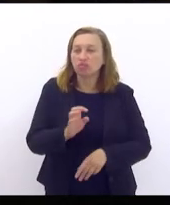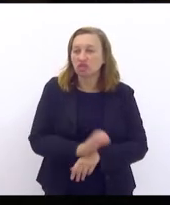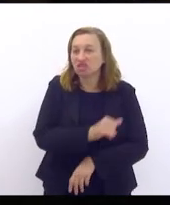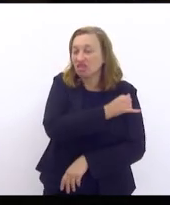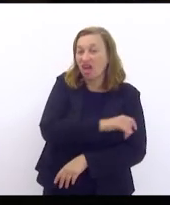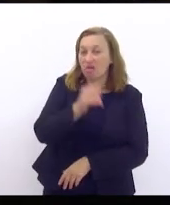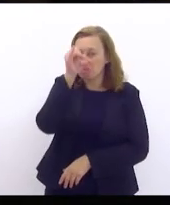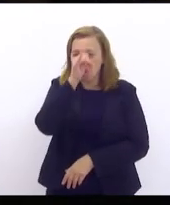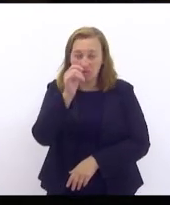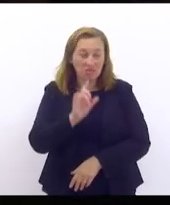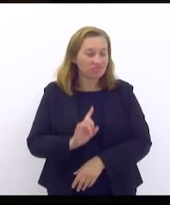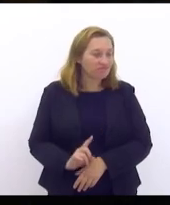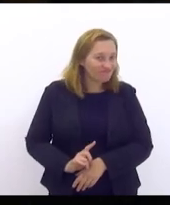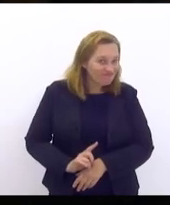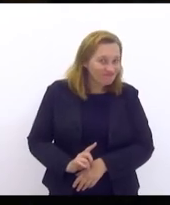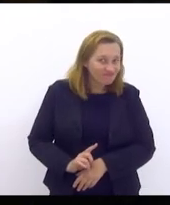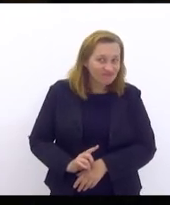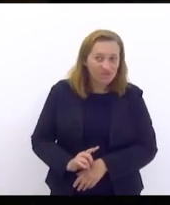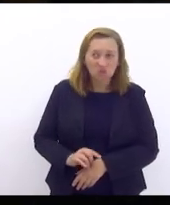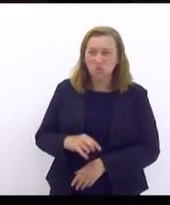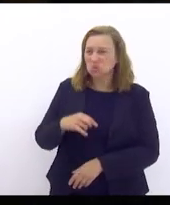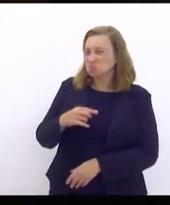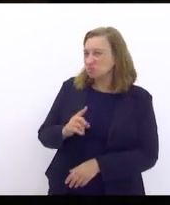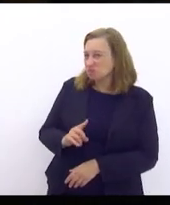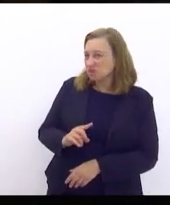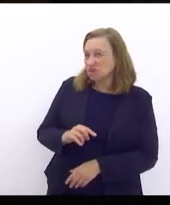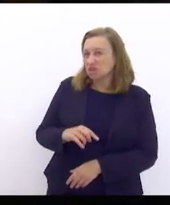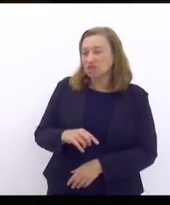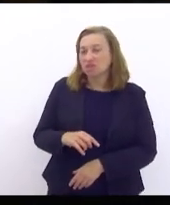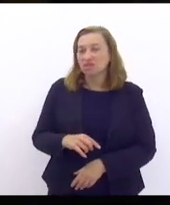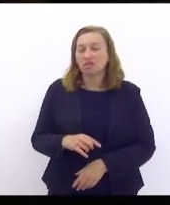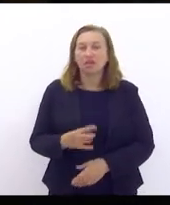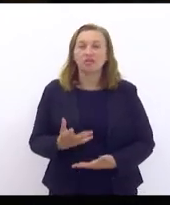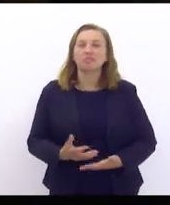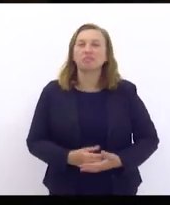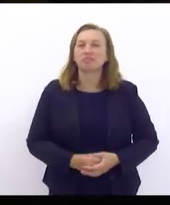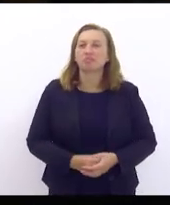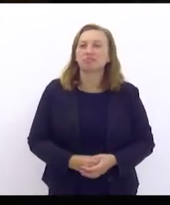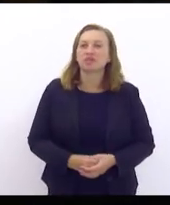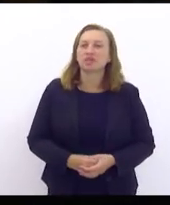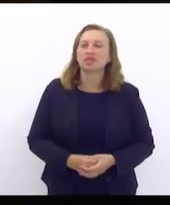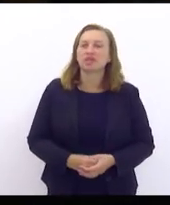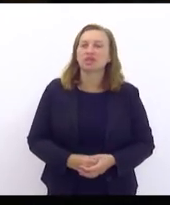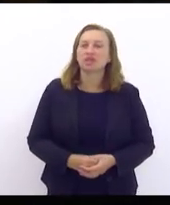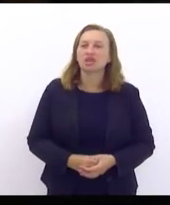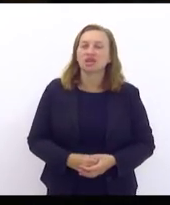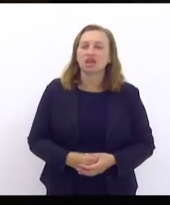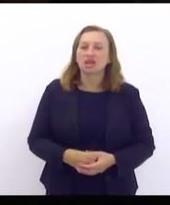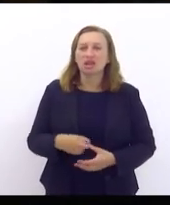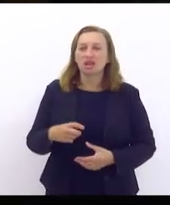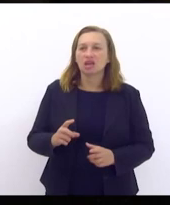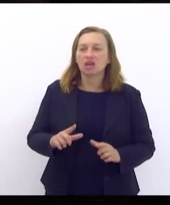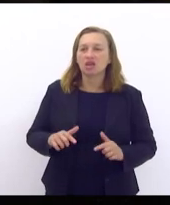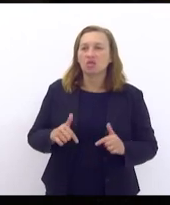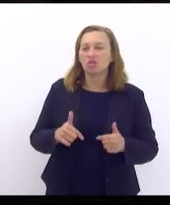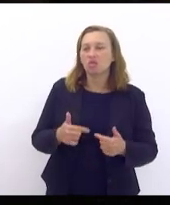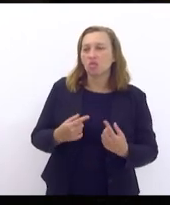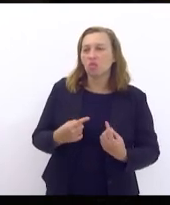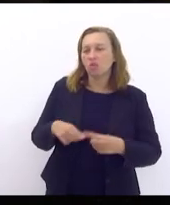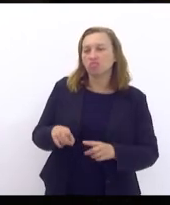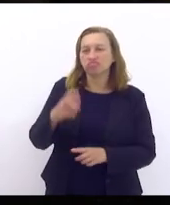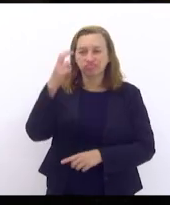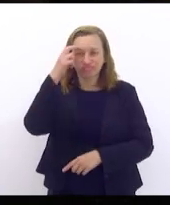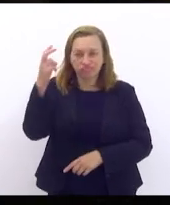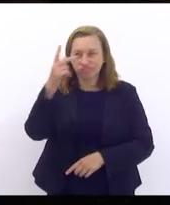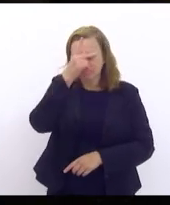é boba. É, sem dúvida nenhuma, tentar submeter a inteligência das pessoas a